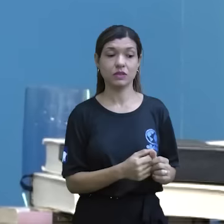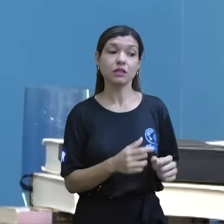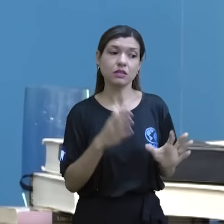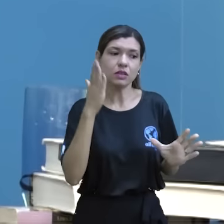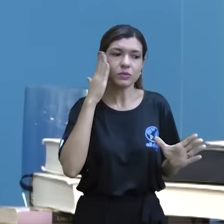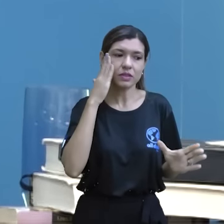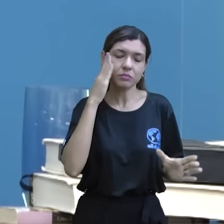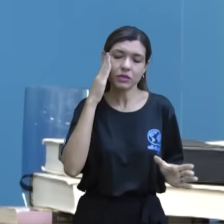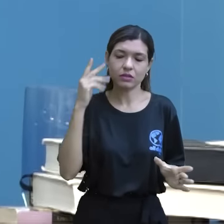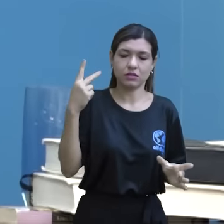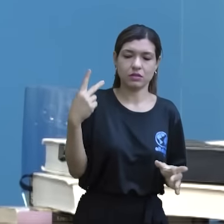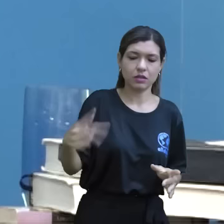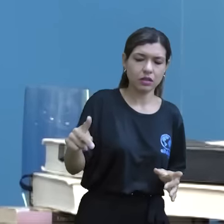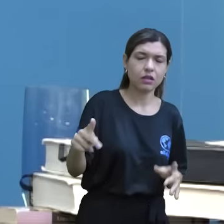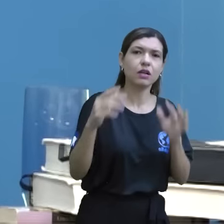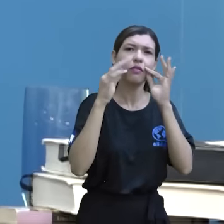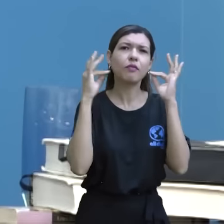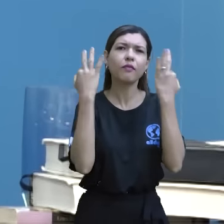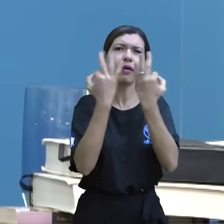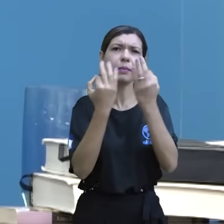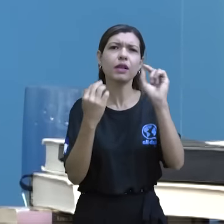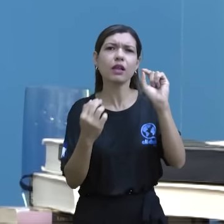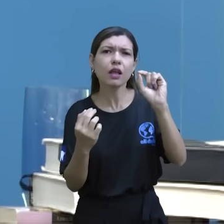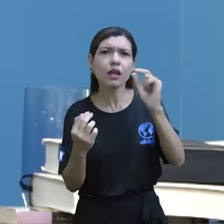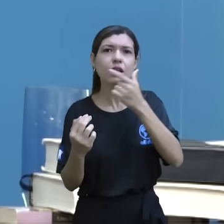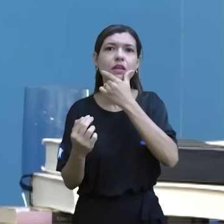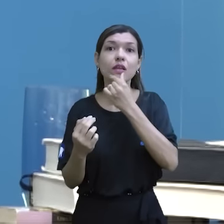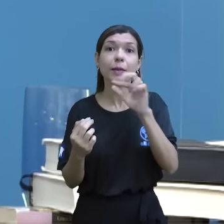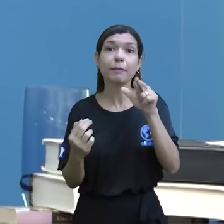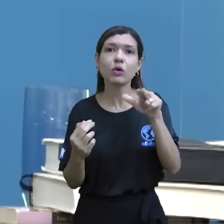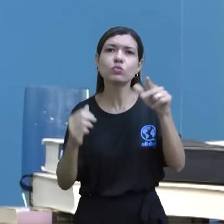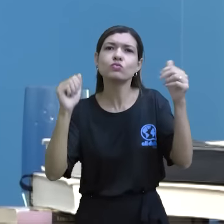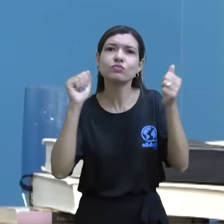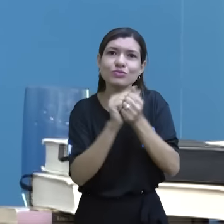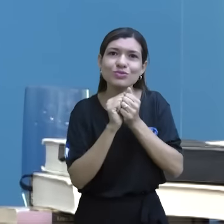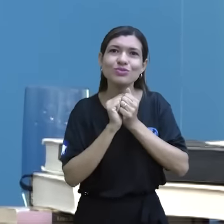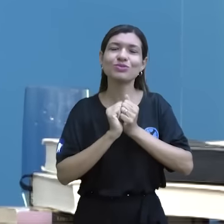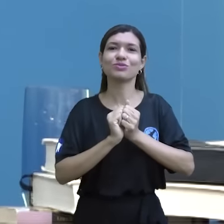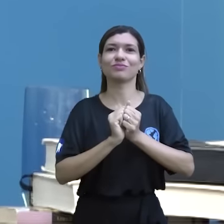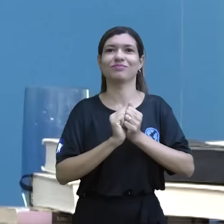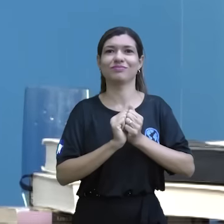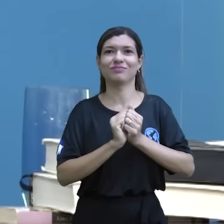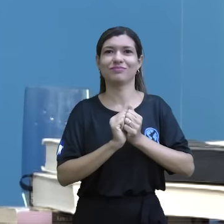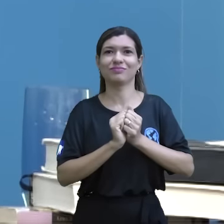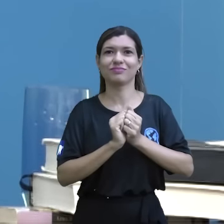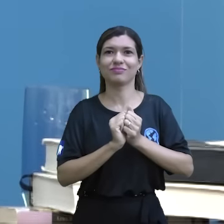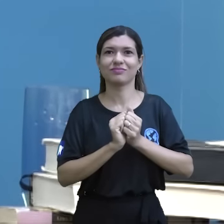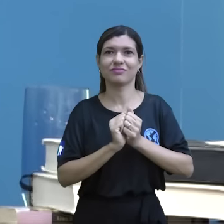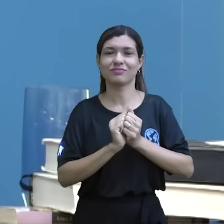negro. Que é essa questão também da manipulação das cores. Né? O Lima